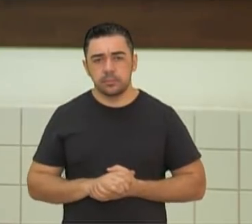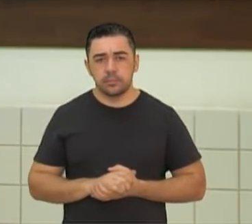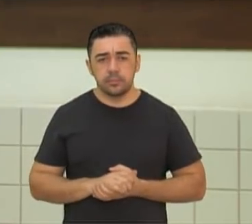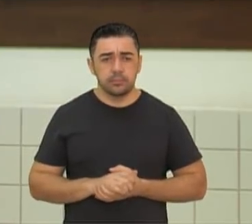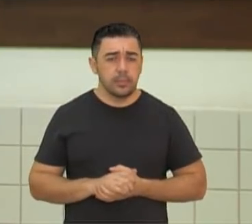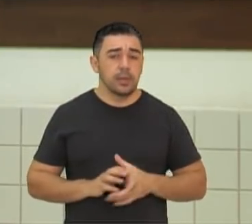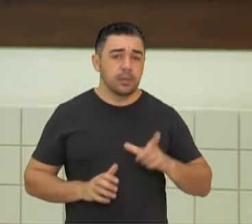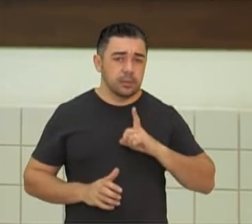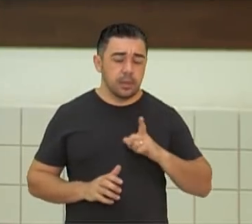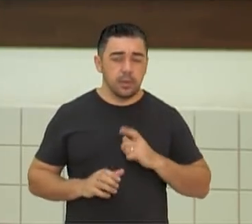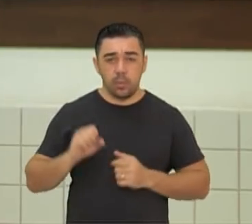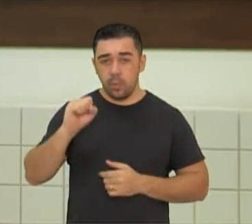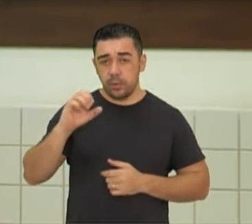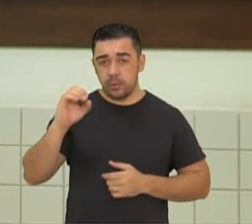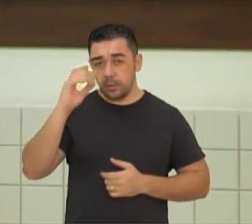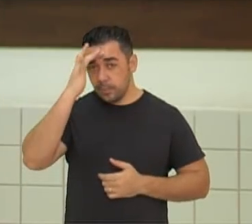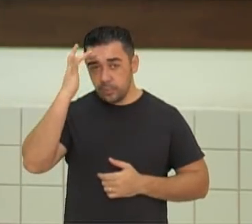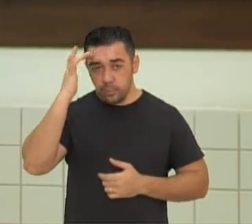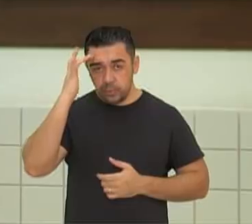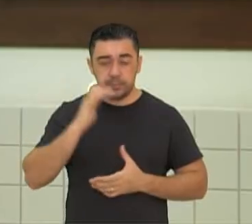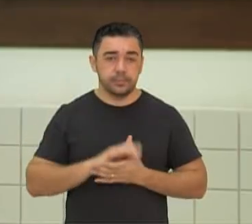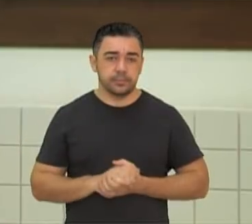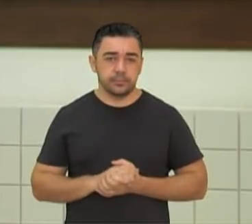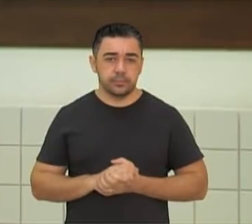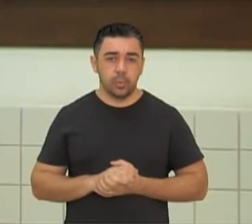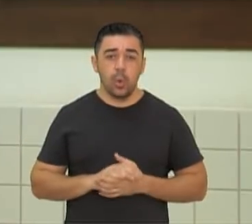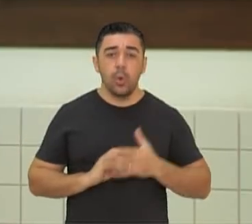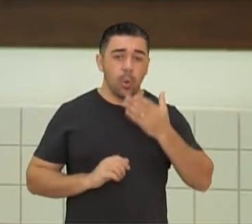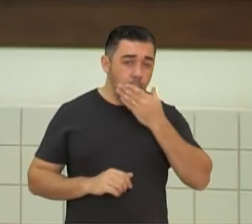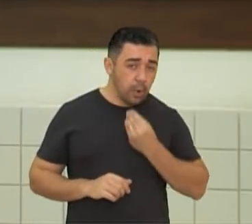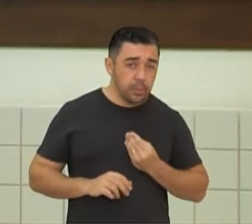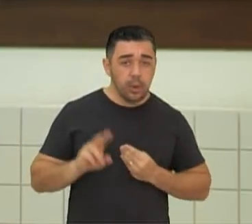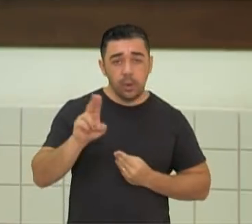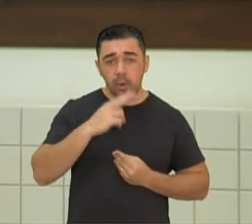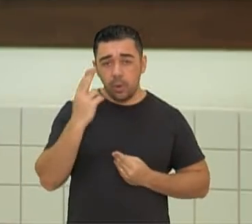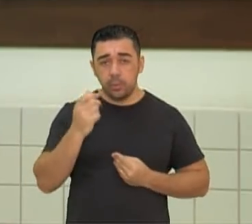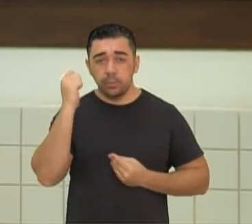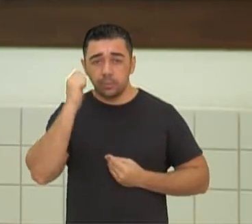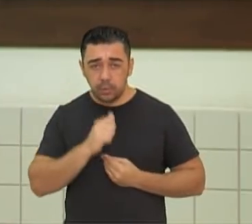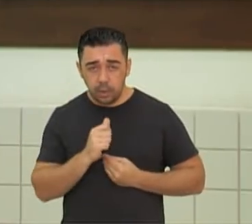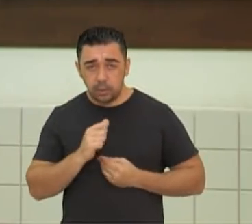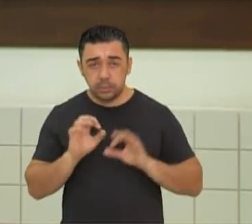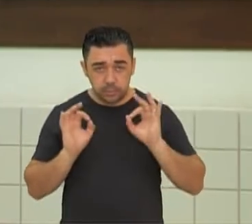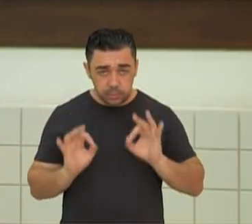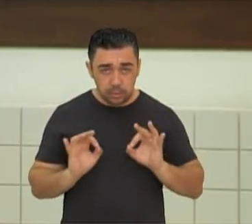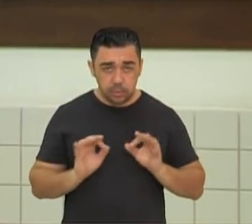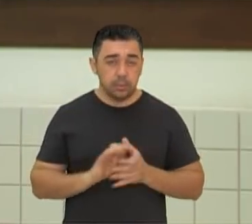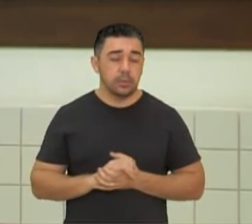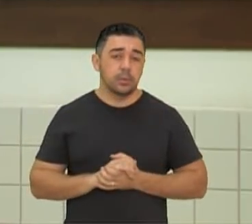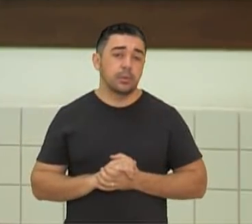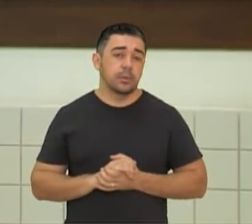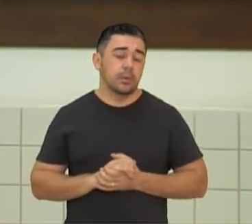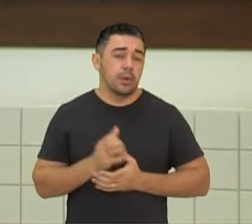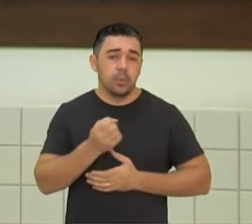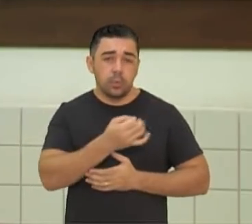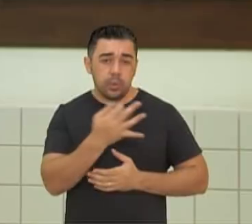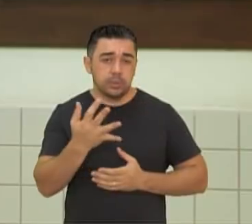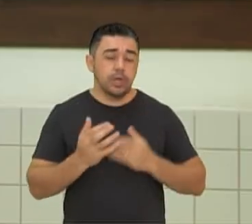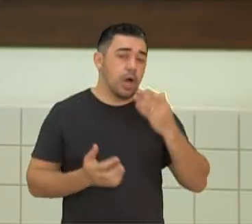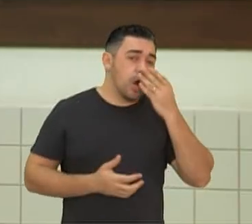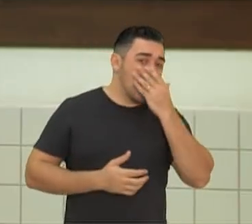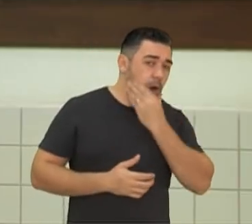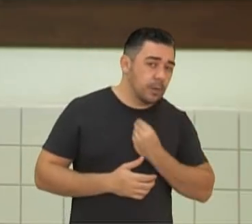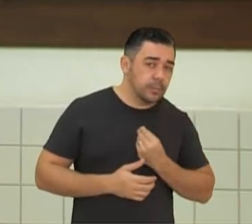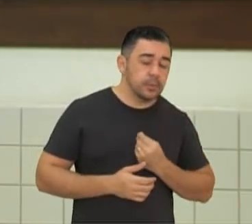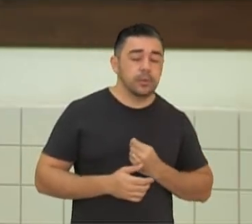acontece? Você tem 80 funcionários nessa fábrica. Ou são homens, ou são mulheres. Certo? Então, a quantidade de homens que